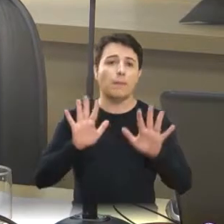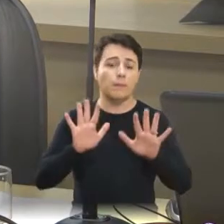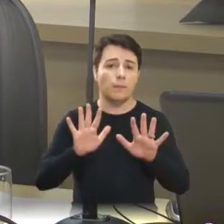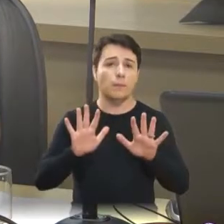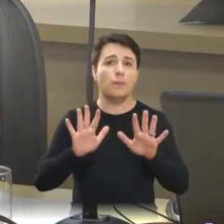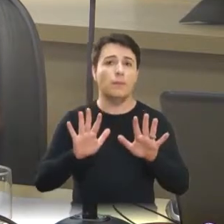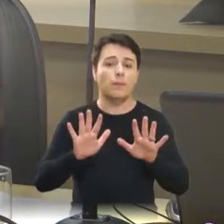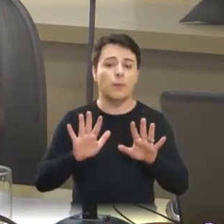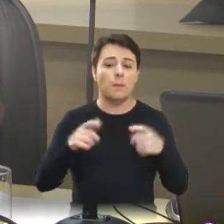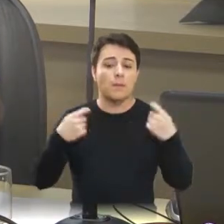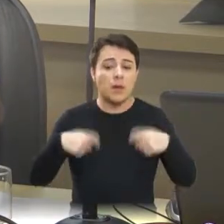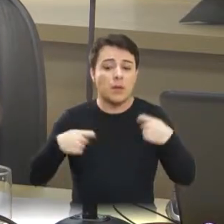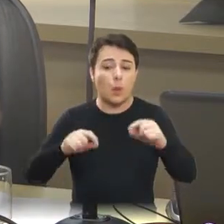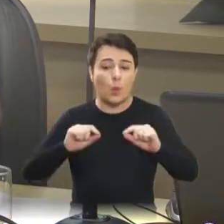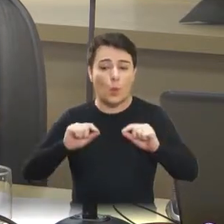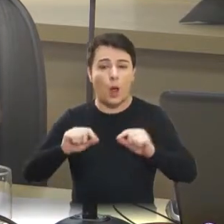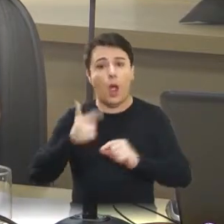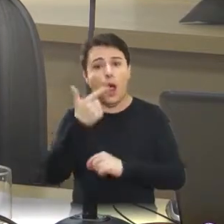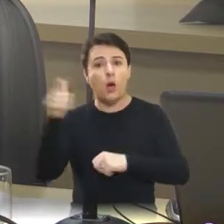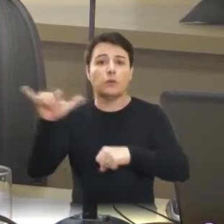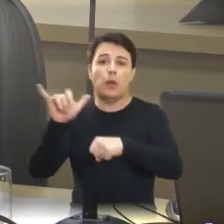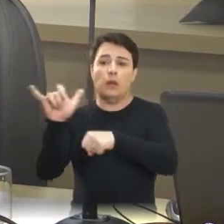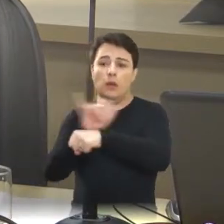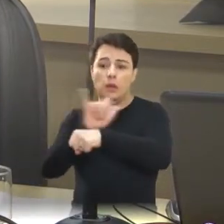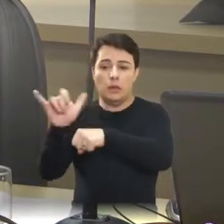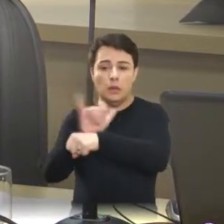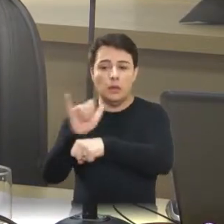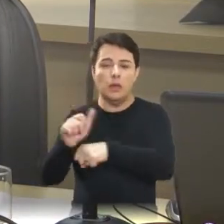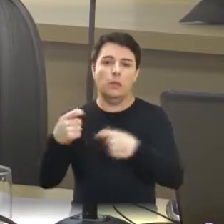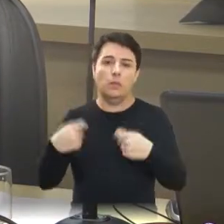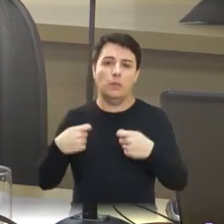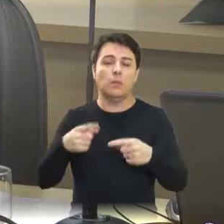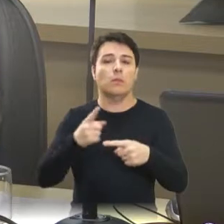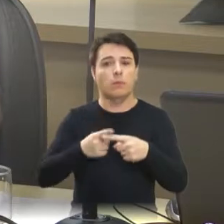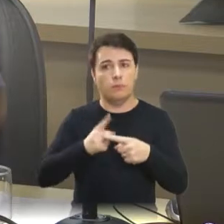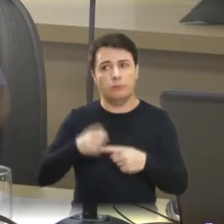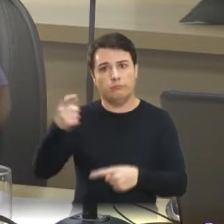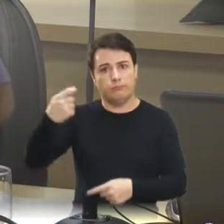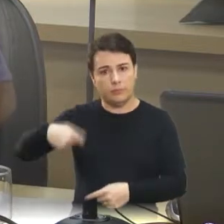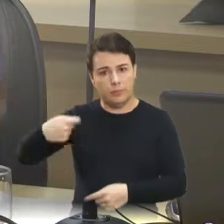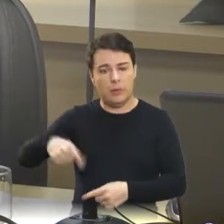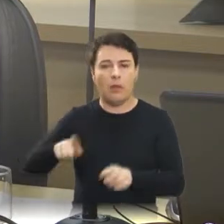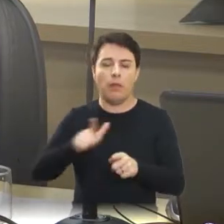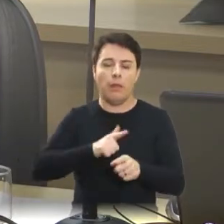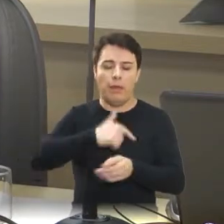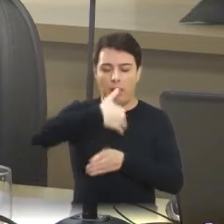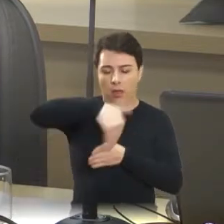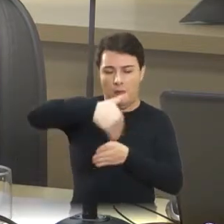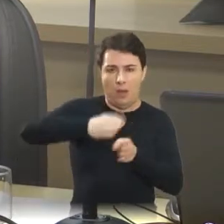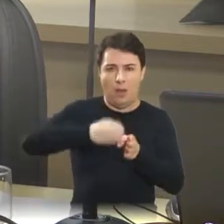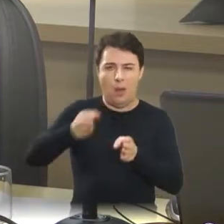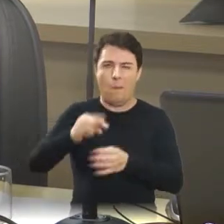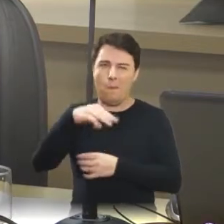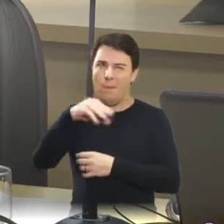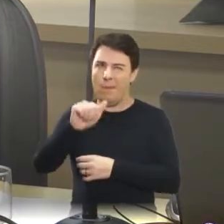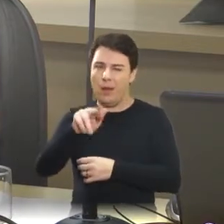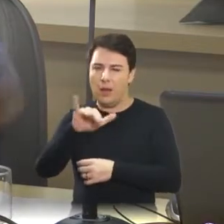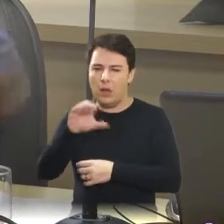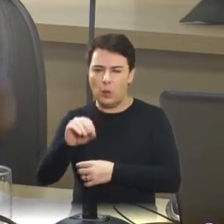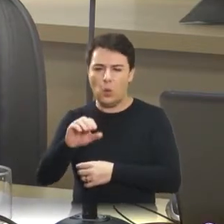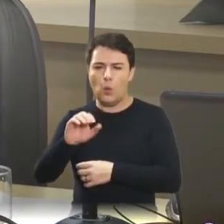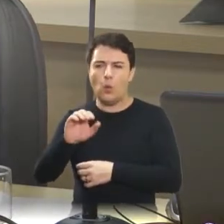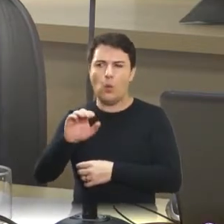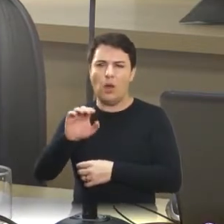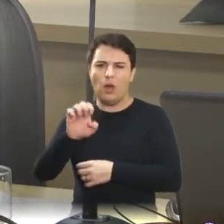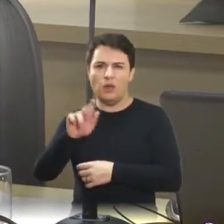mas buscar outras alternativas, que você tem no fundo do Damão, se não me engano, a estrada Mário Eugênio, ou talvez conhecida